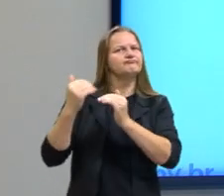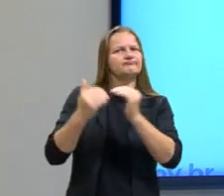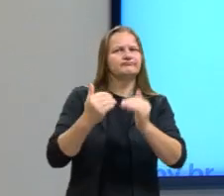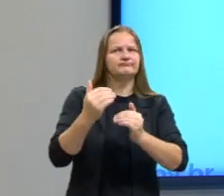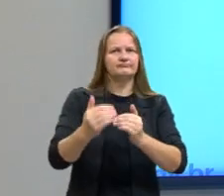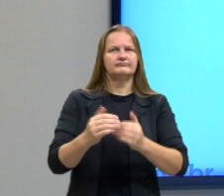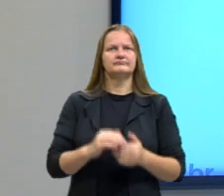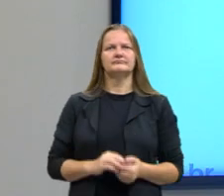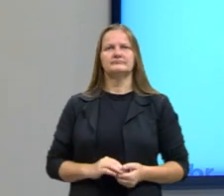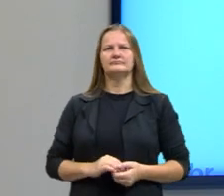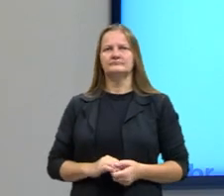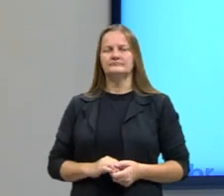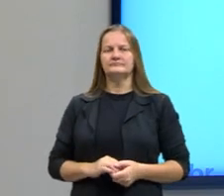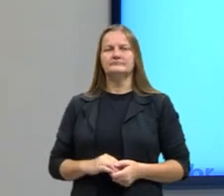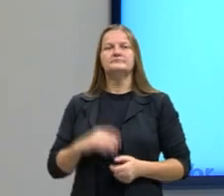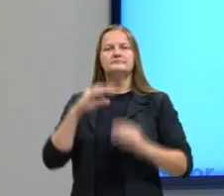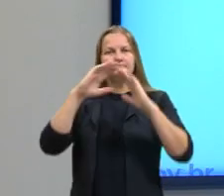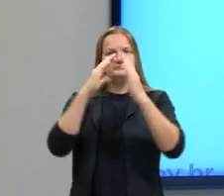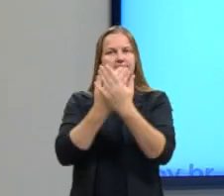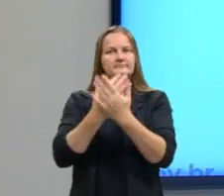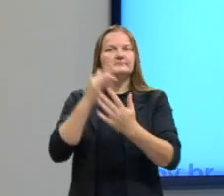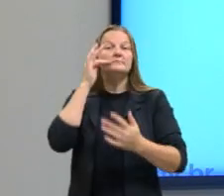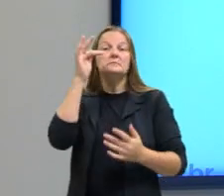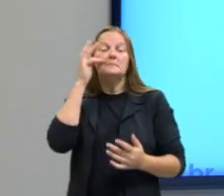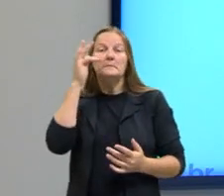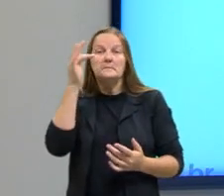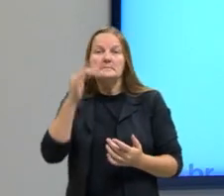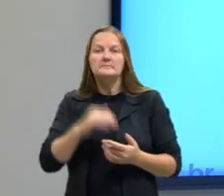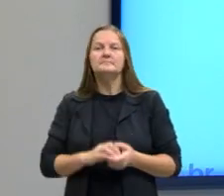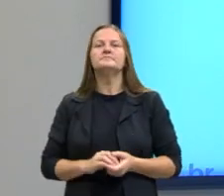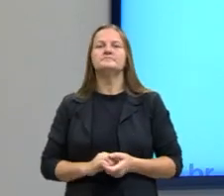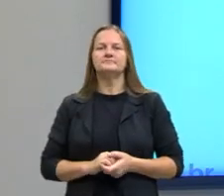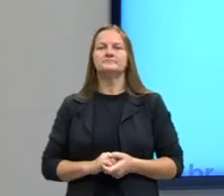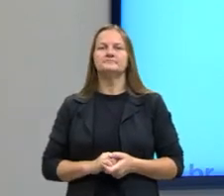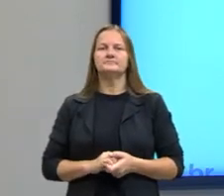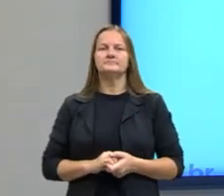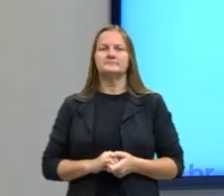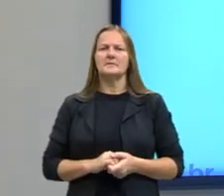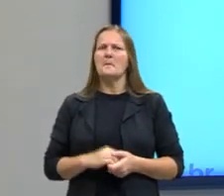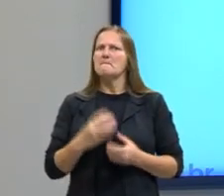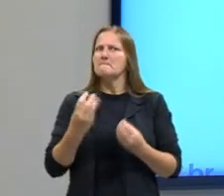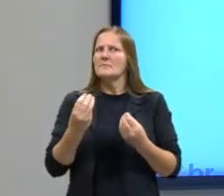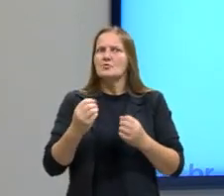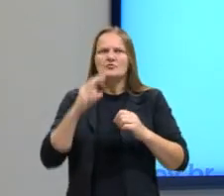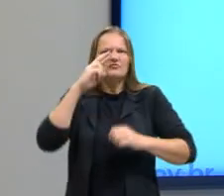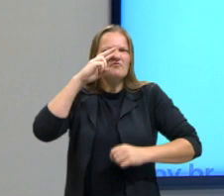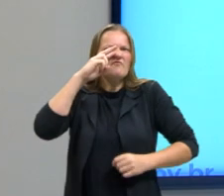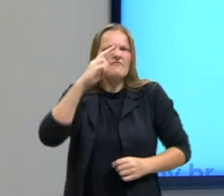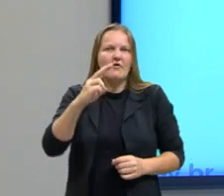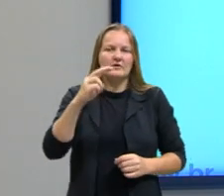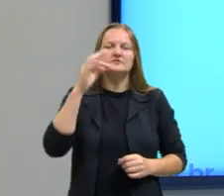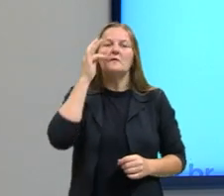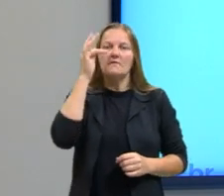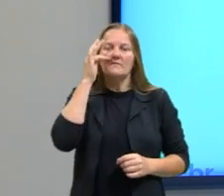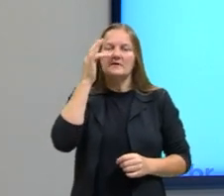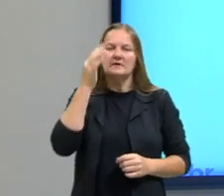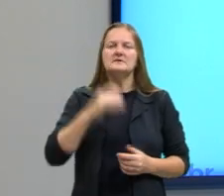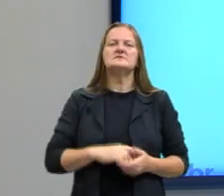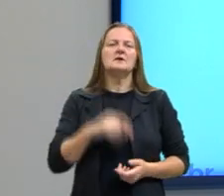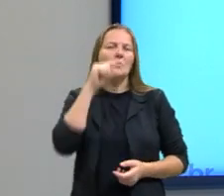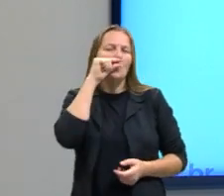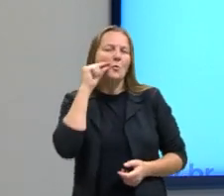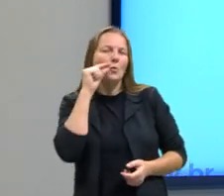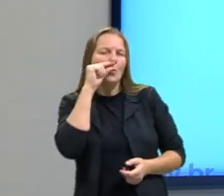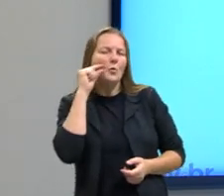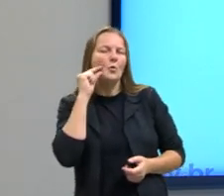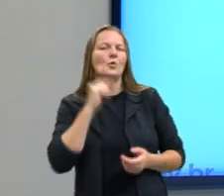ele vem da escola francesa escola sociológica francesa é muito forte Augusto Comte amido